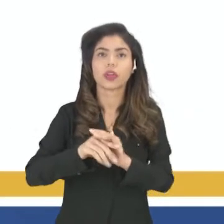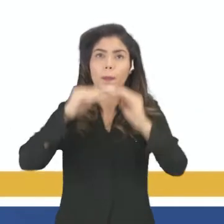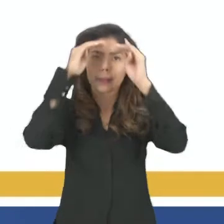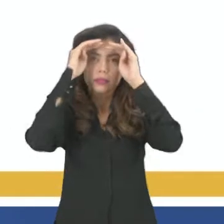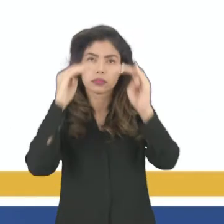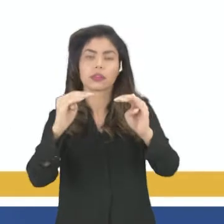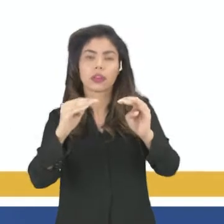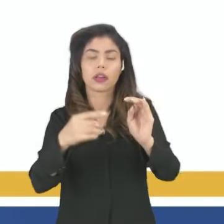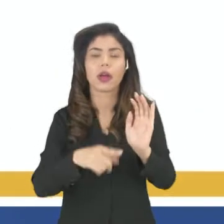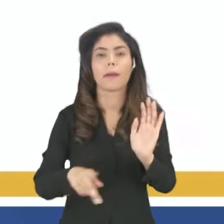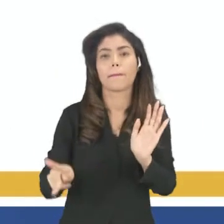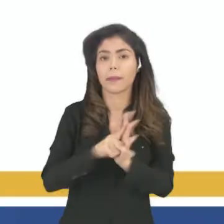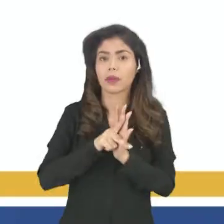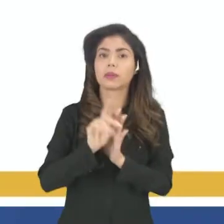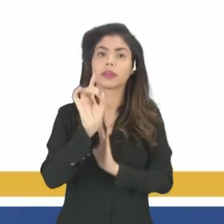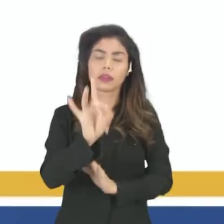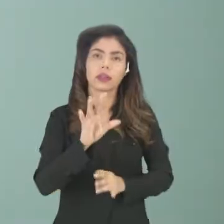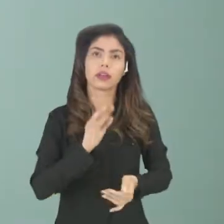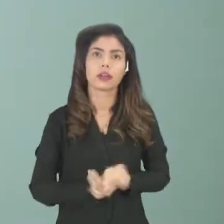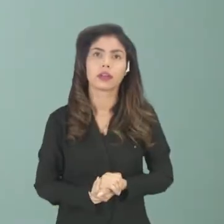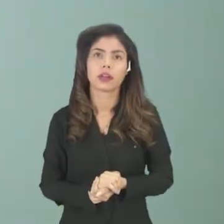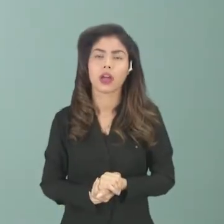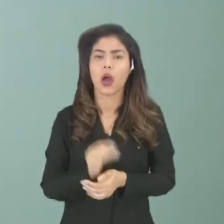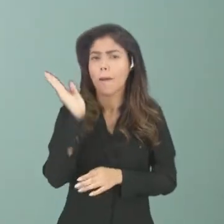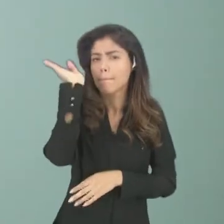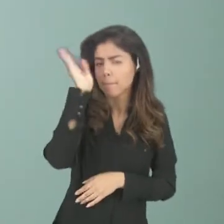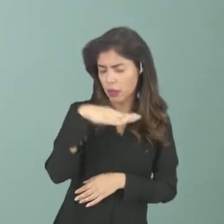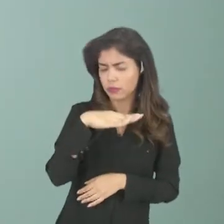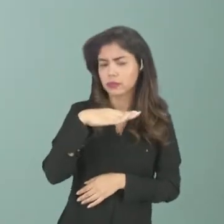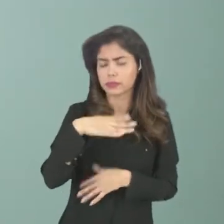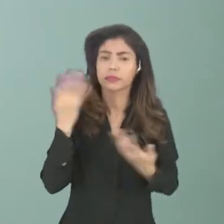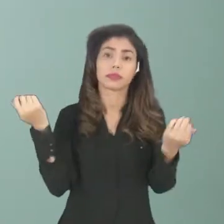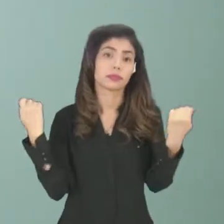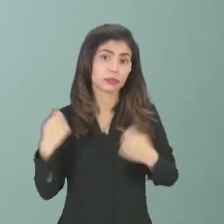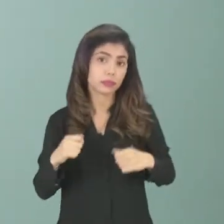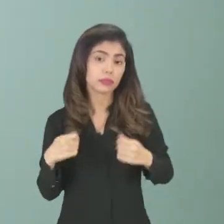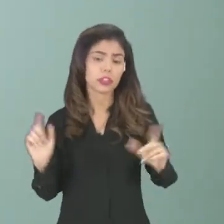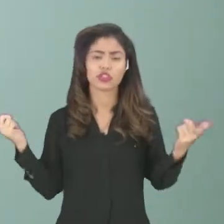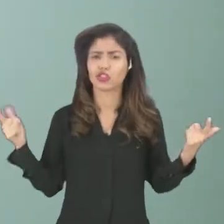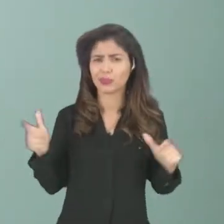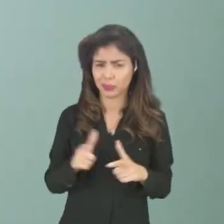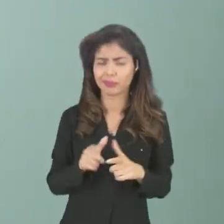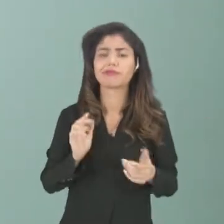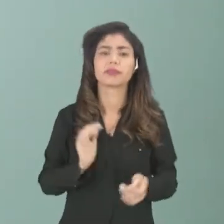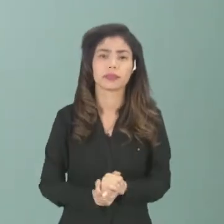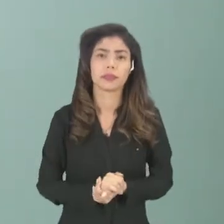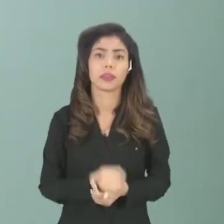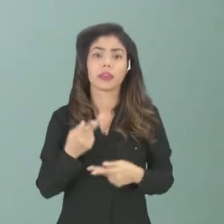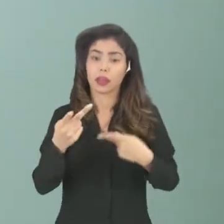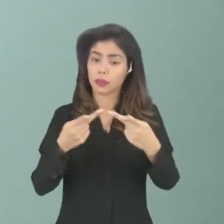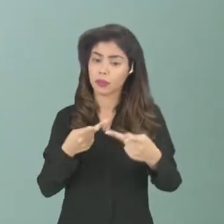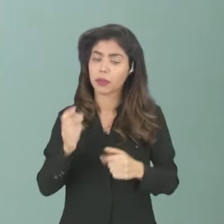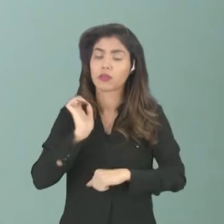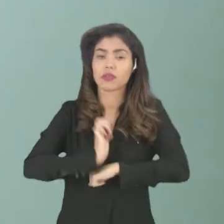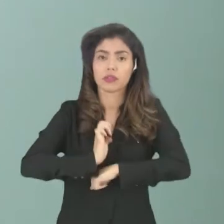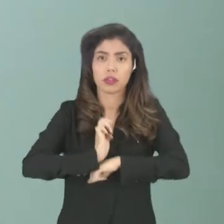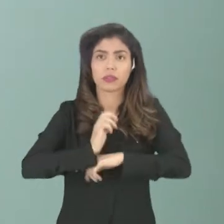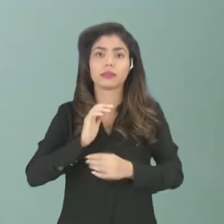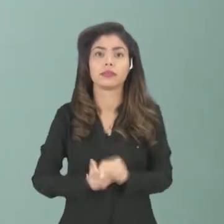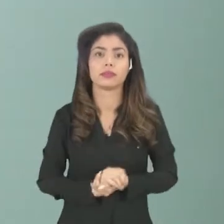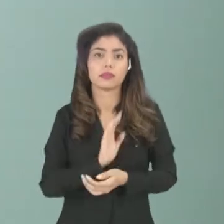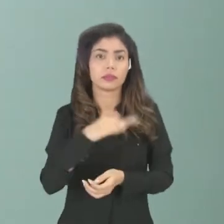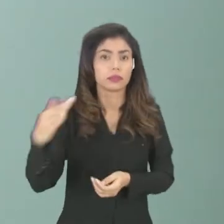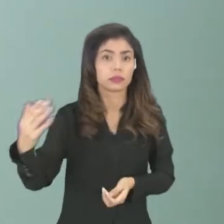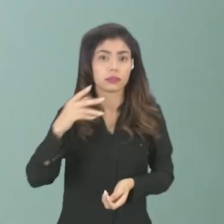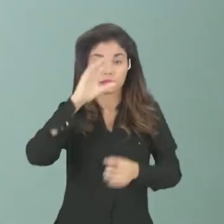vez instituído, é um mal necessário, então vamos amenizar isso, vamos participar do Estado. Então,